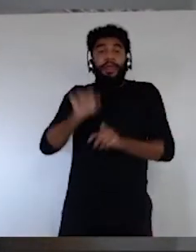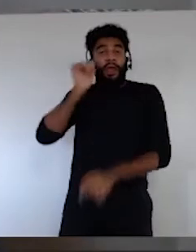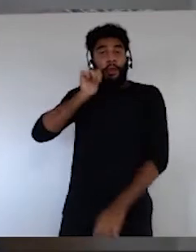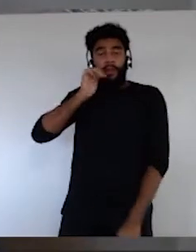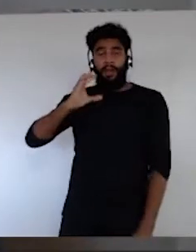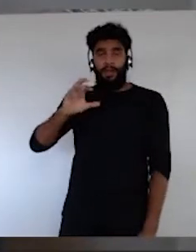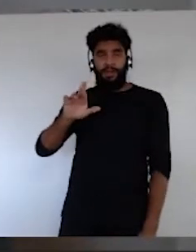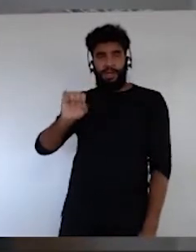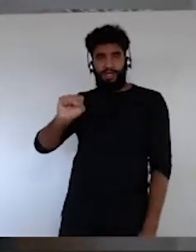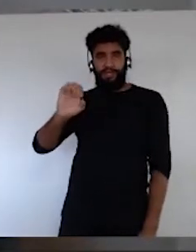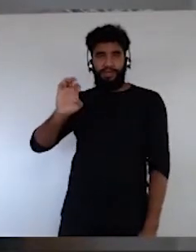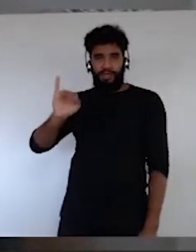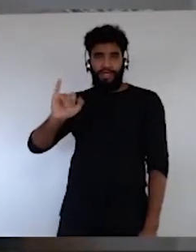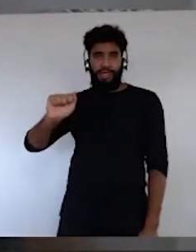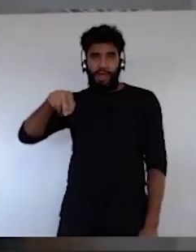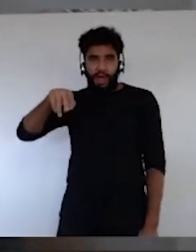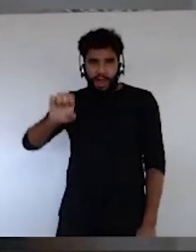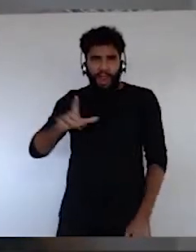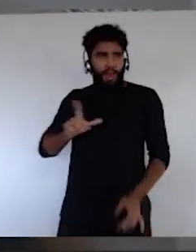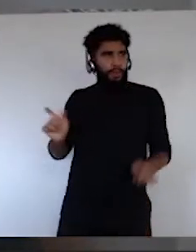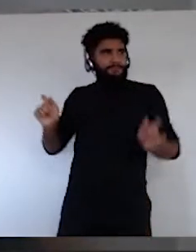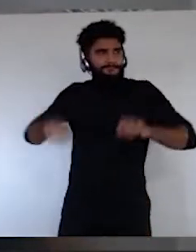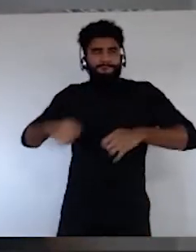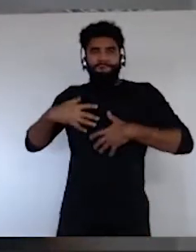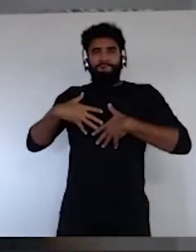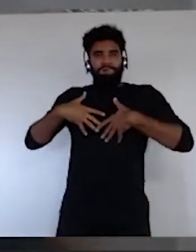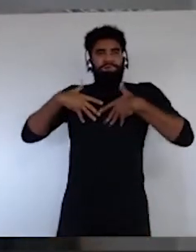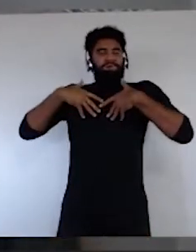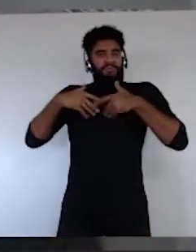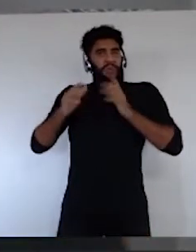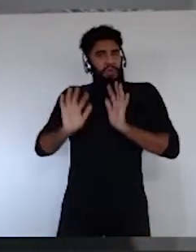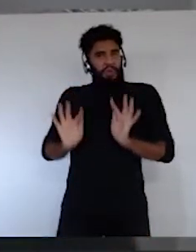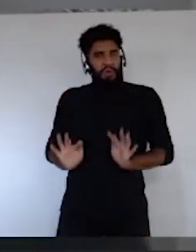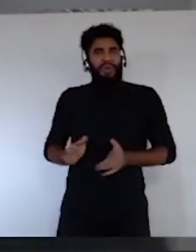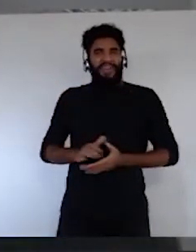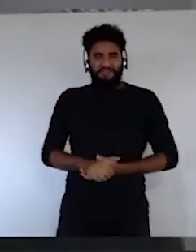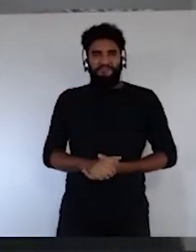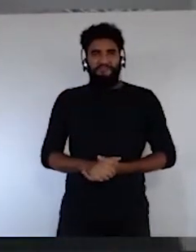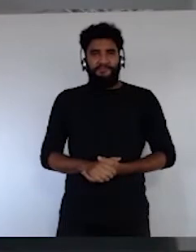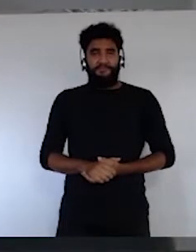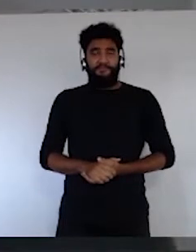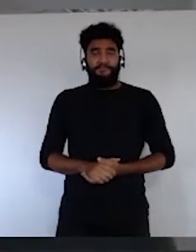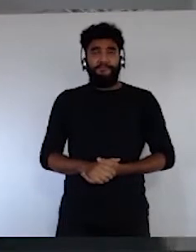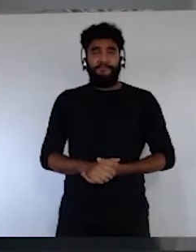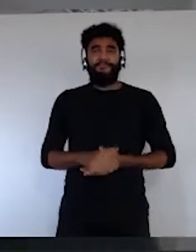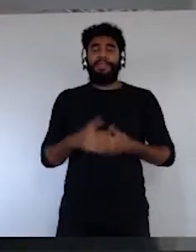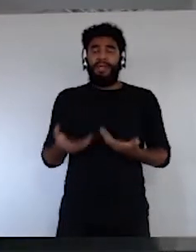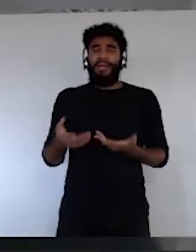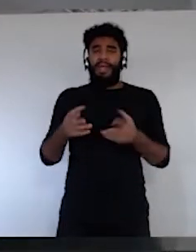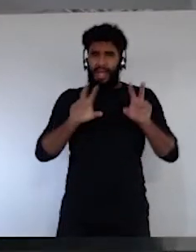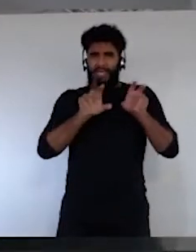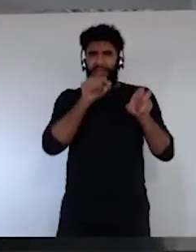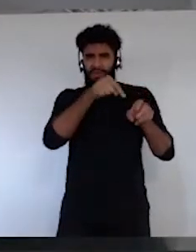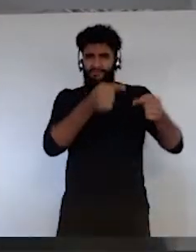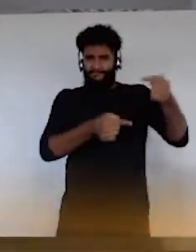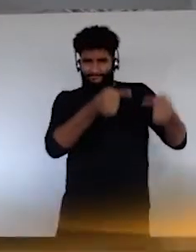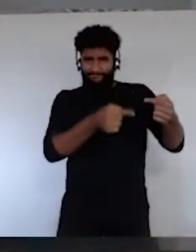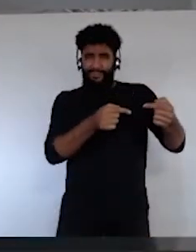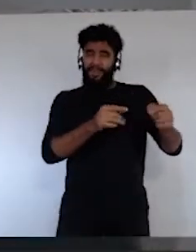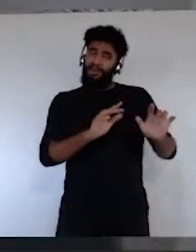questões de voto médio se complicam, porque não há uma conversa, não há um diálogo entre os ministros,